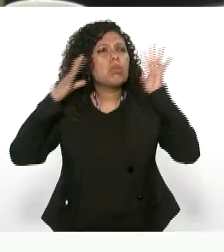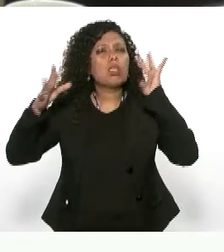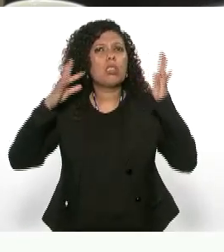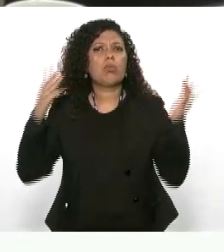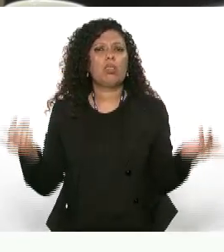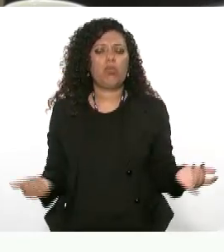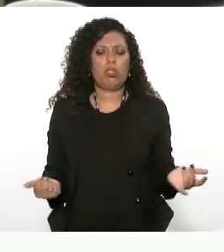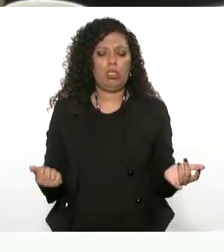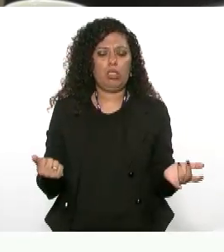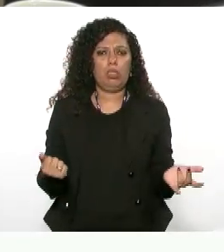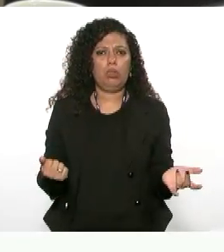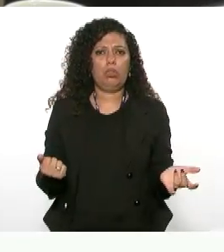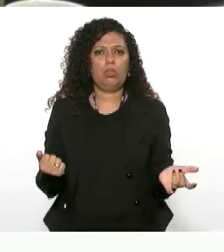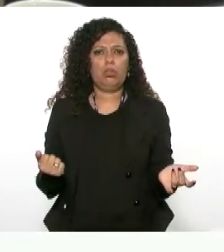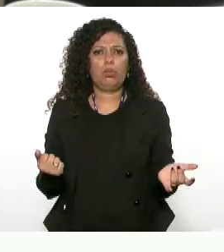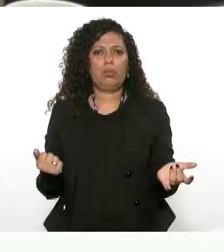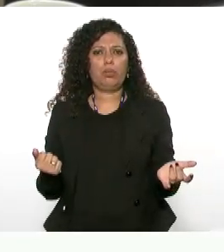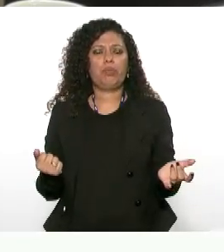nessa realidade